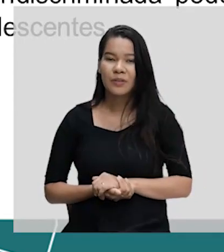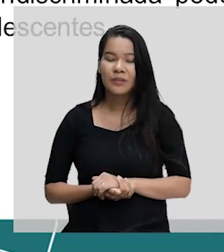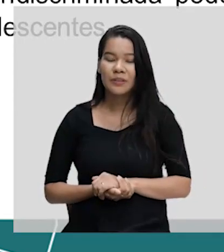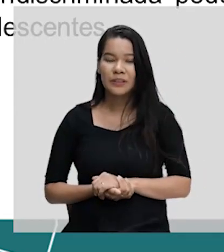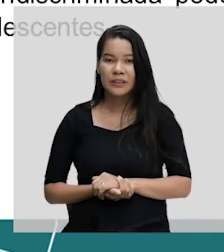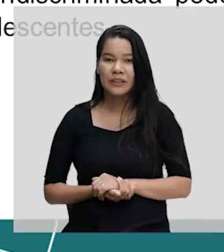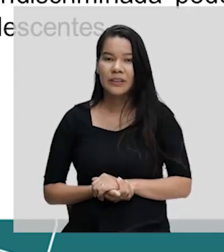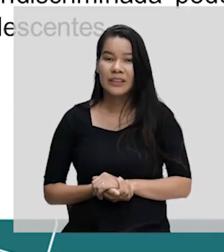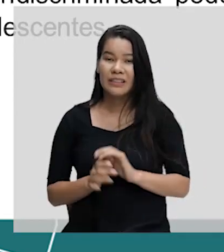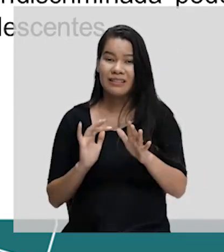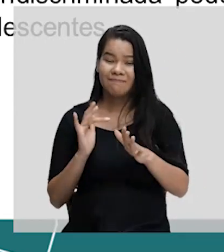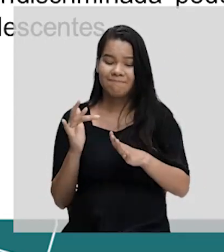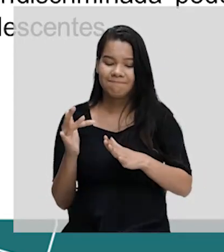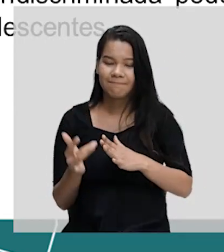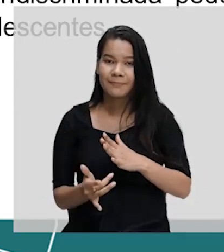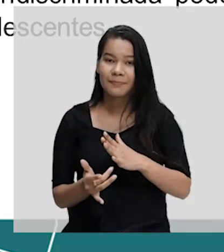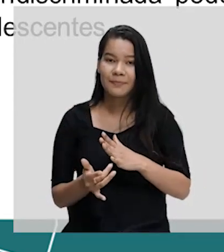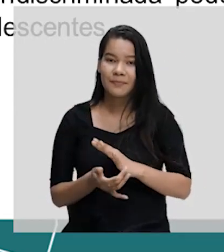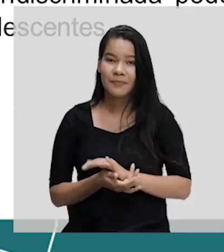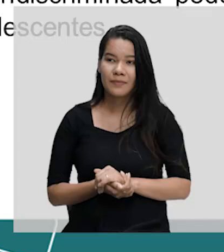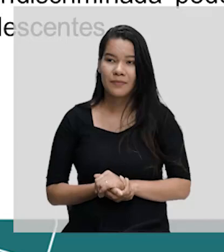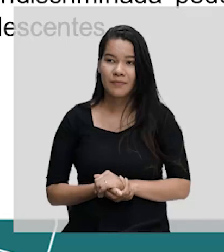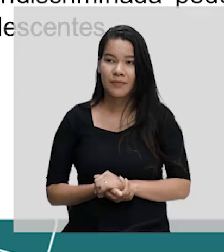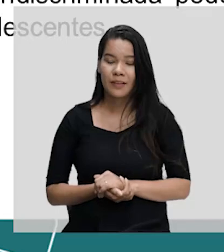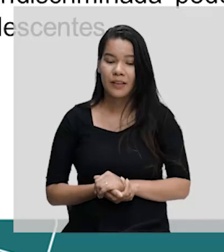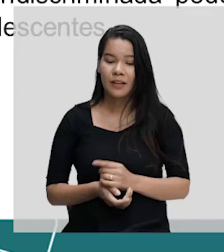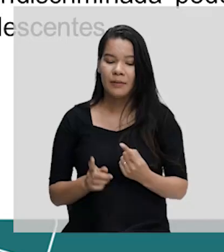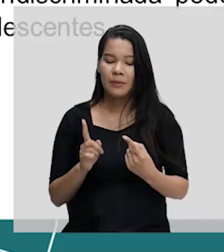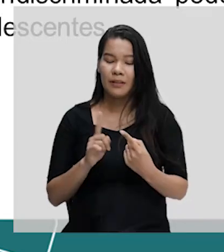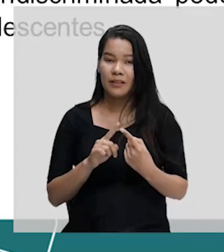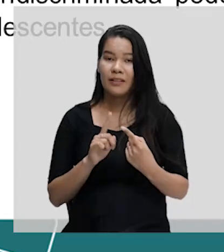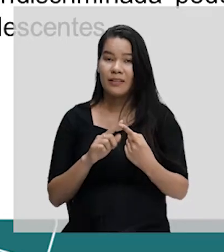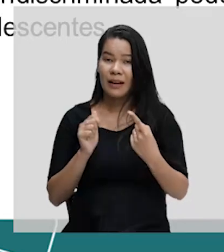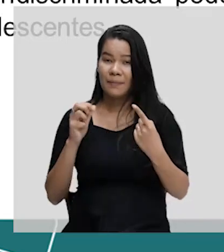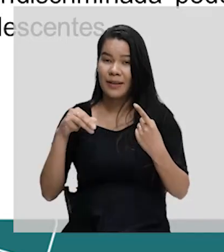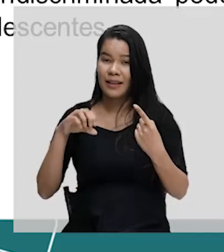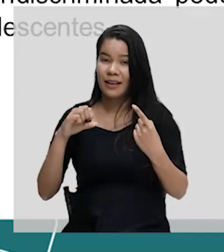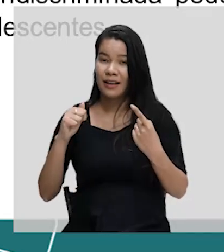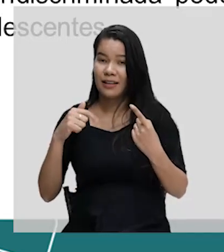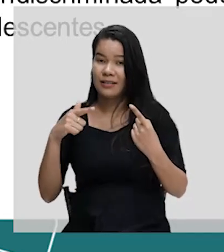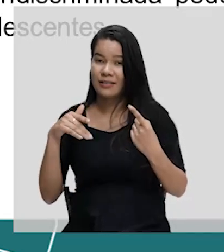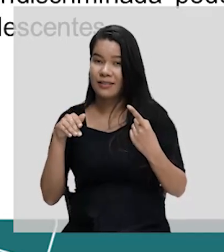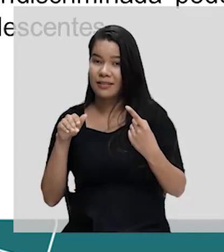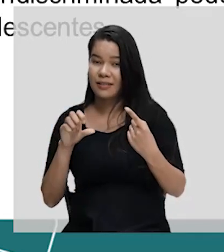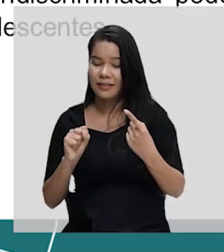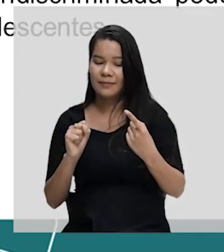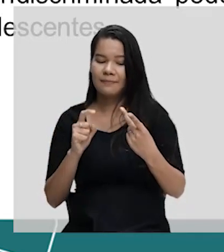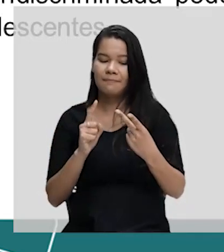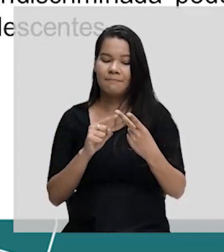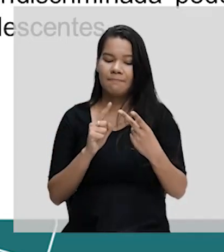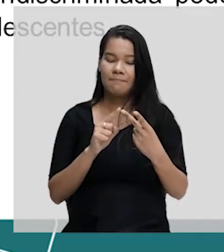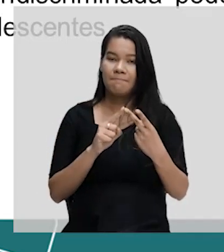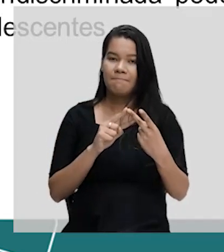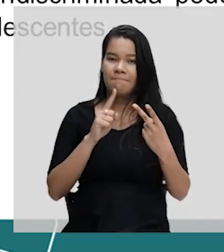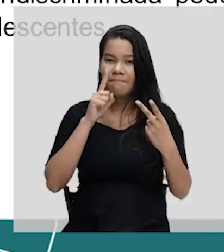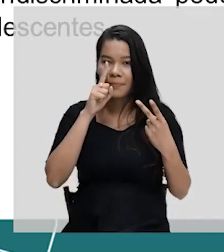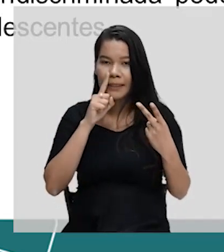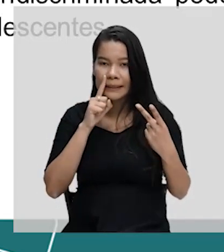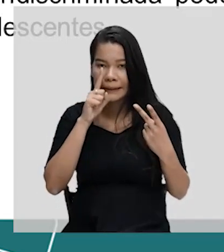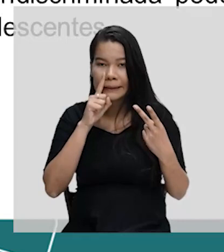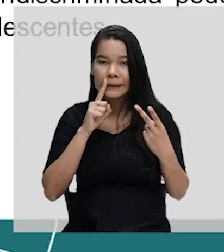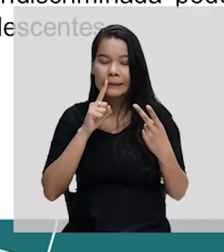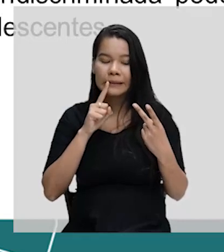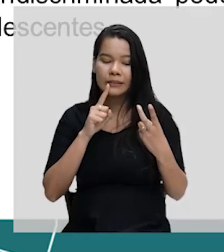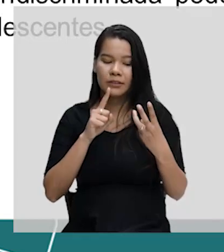tenebroso, digamos assim, das redes sociais. Ameaças, peligros y riscos en